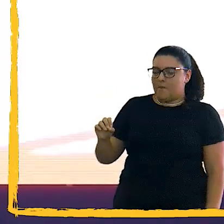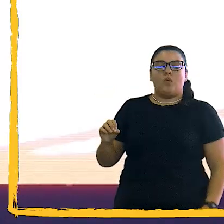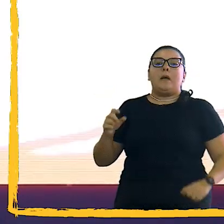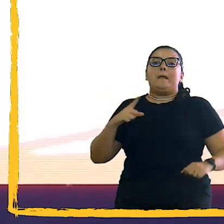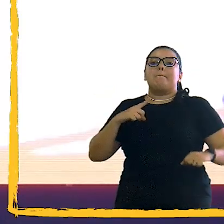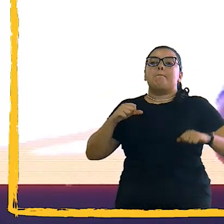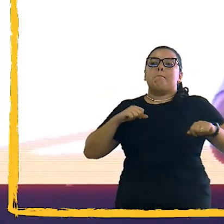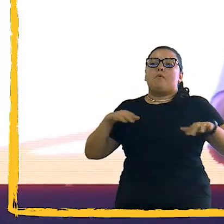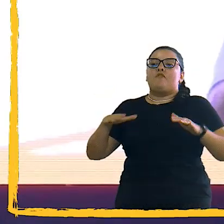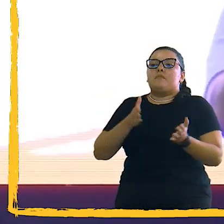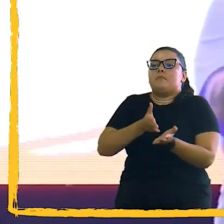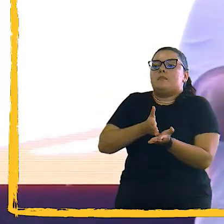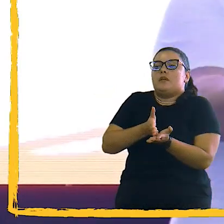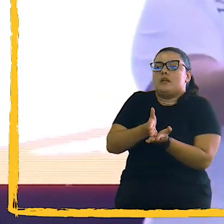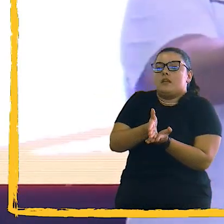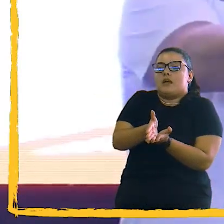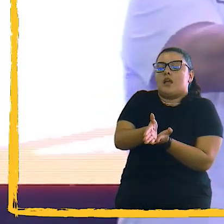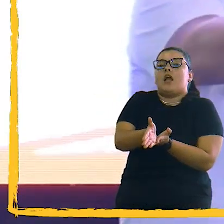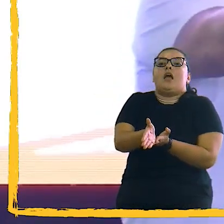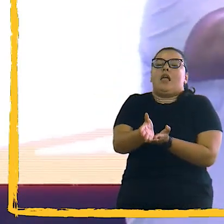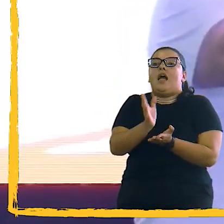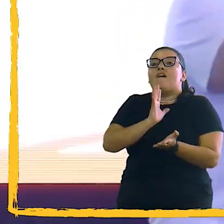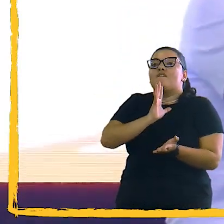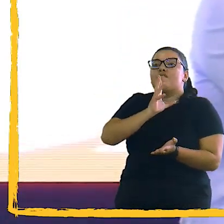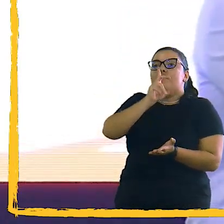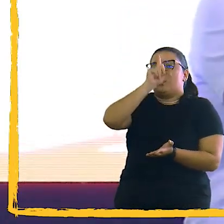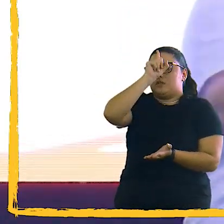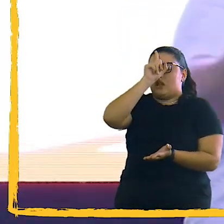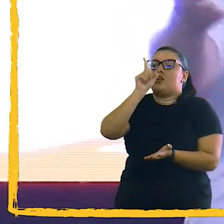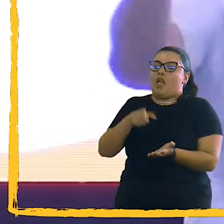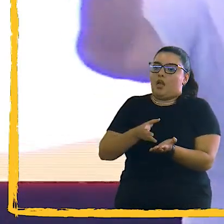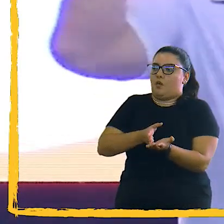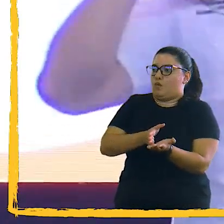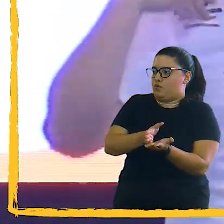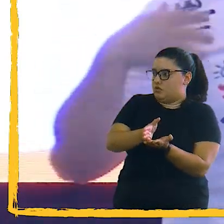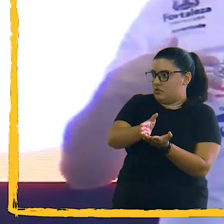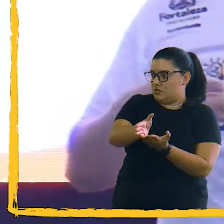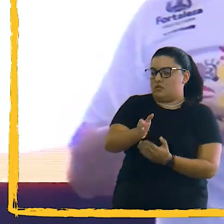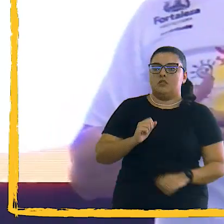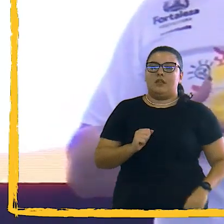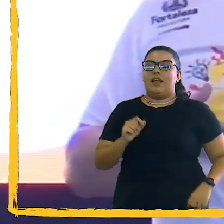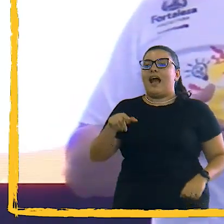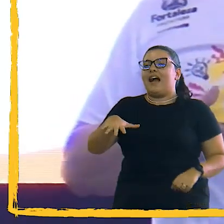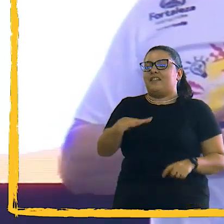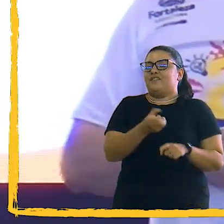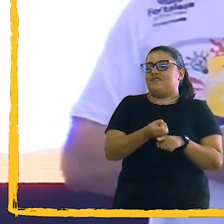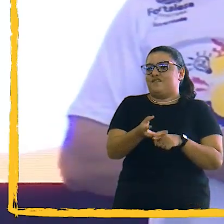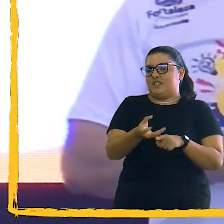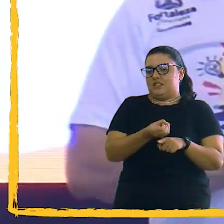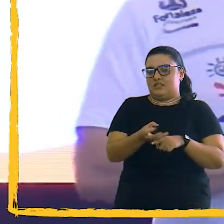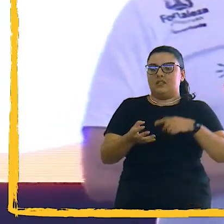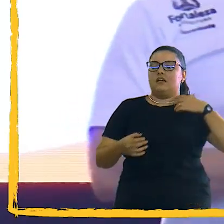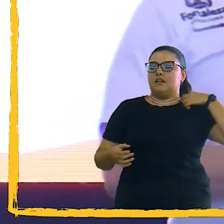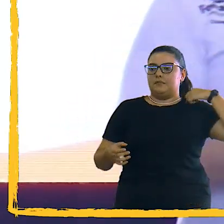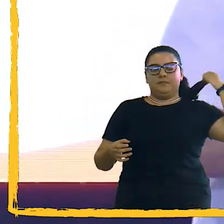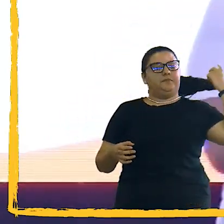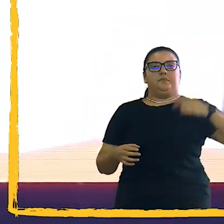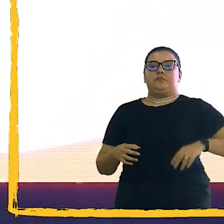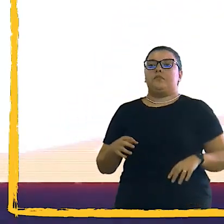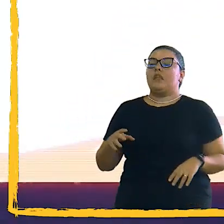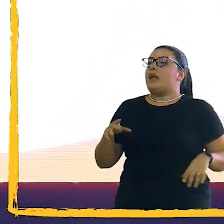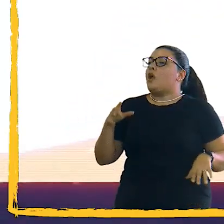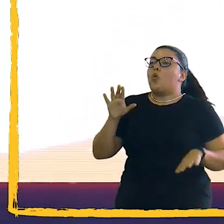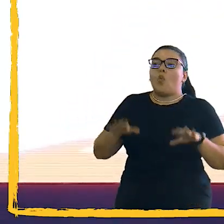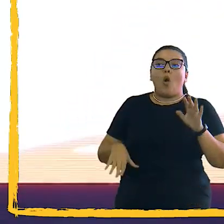uniforme a velocidade é constante isso física ou seja